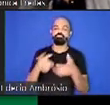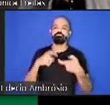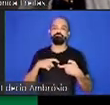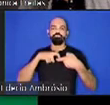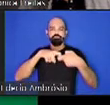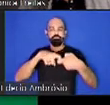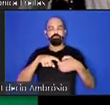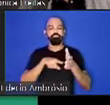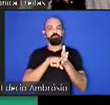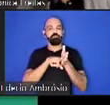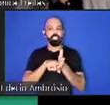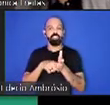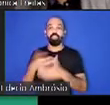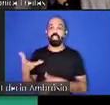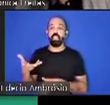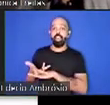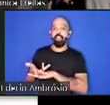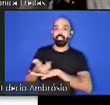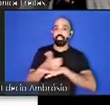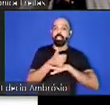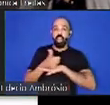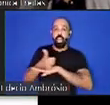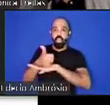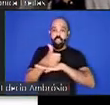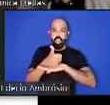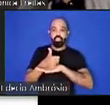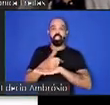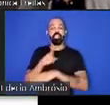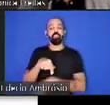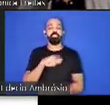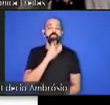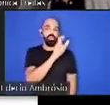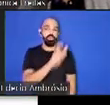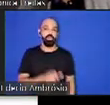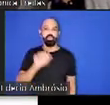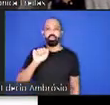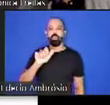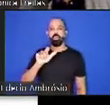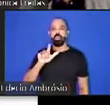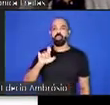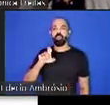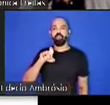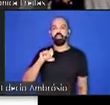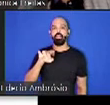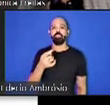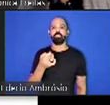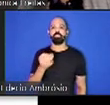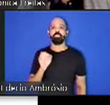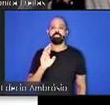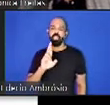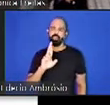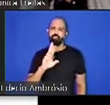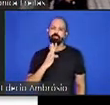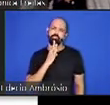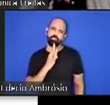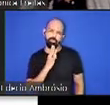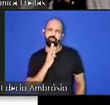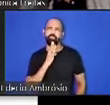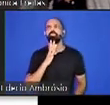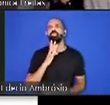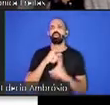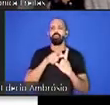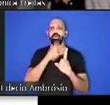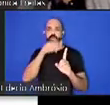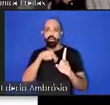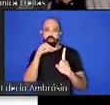excelência, né? E o Alexander von Humboldt, né? Vários conhecem, né? E já ouviram falar, né? Ele foi